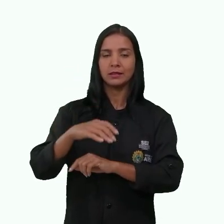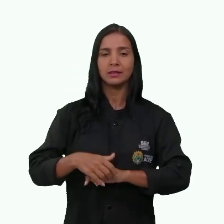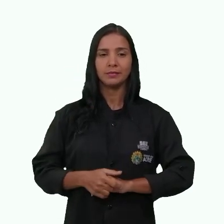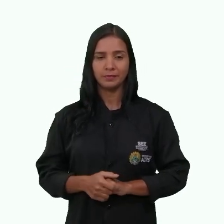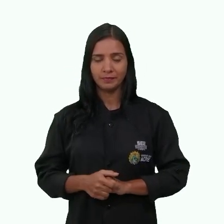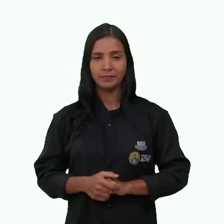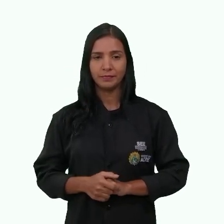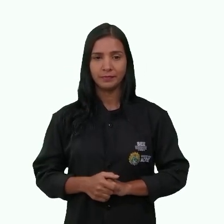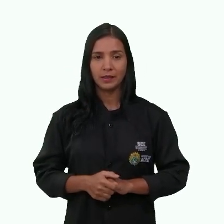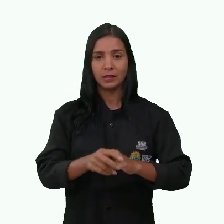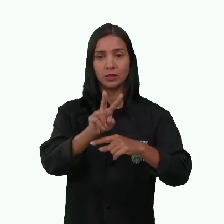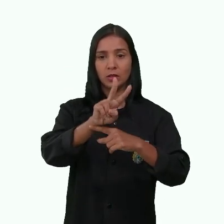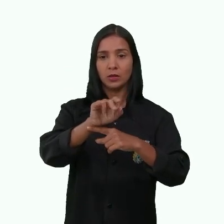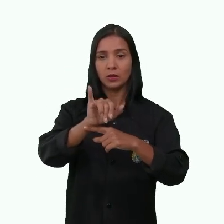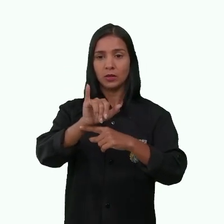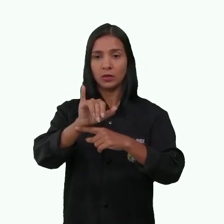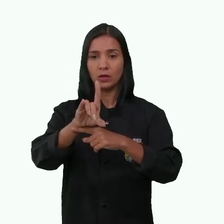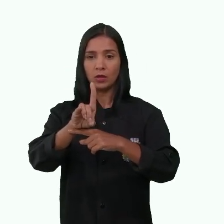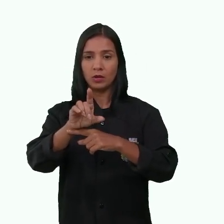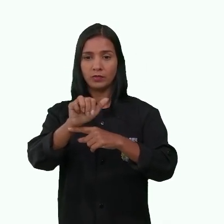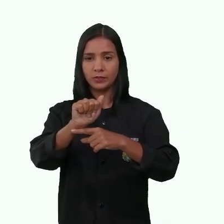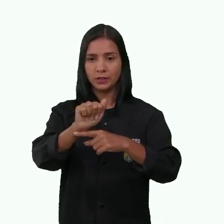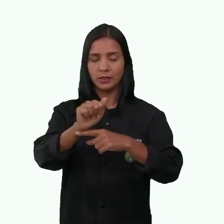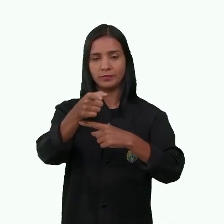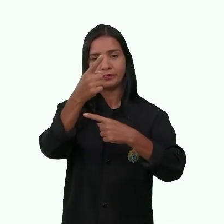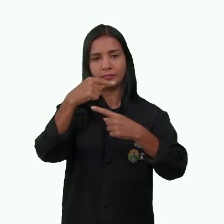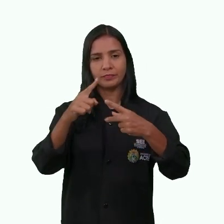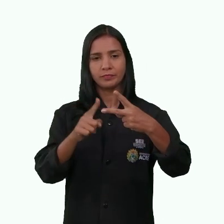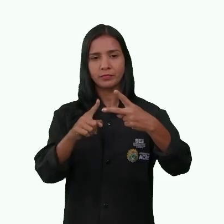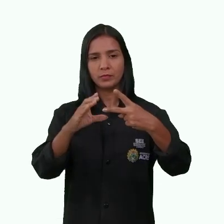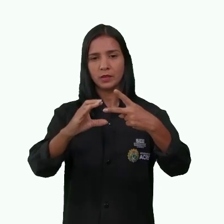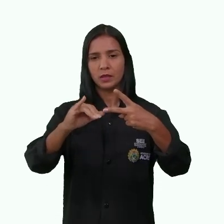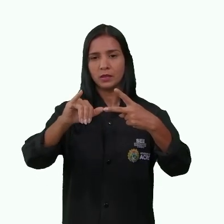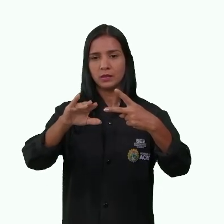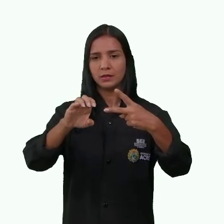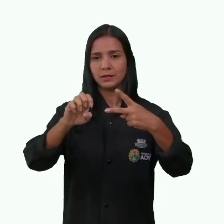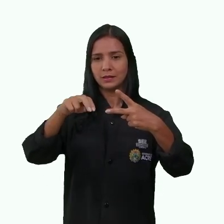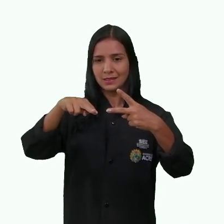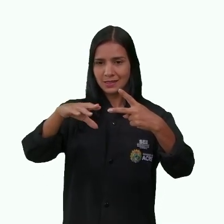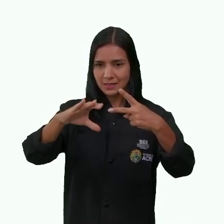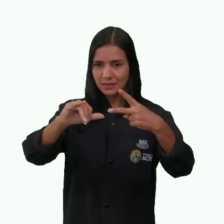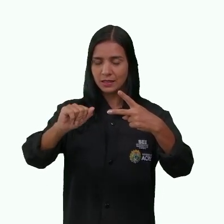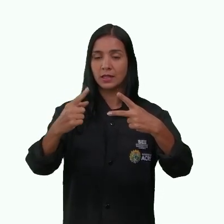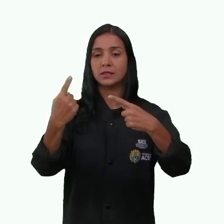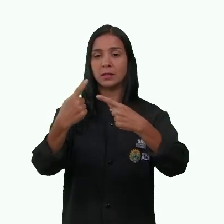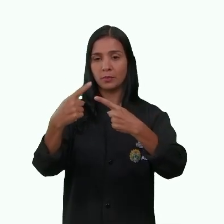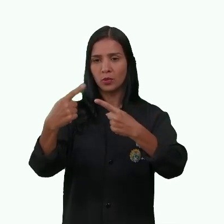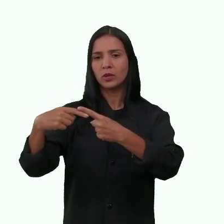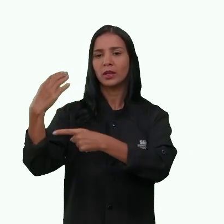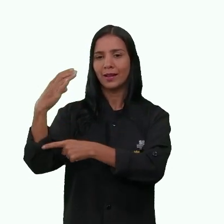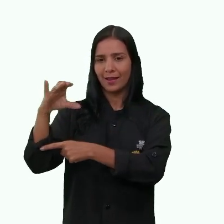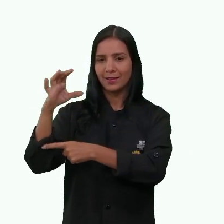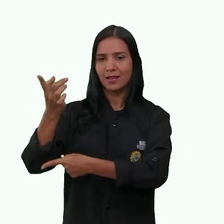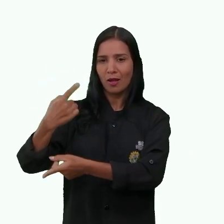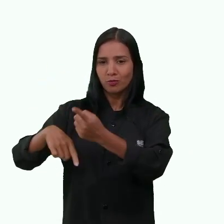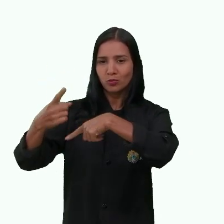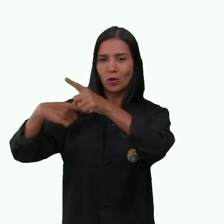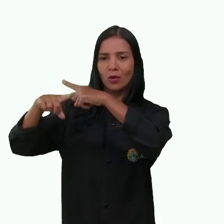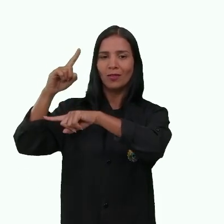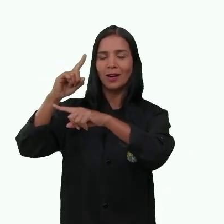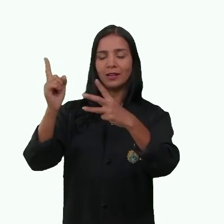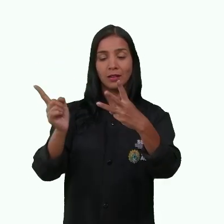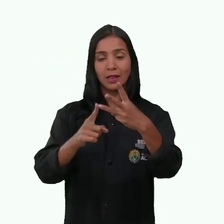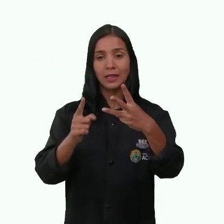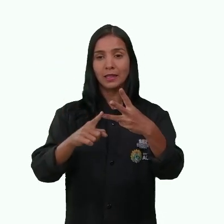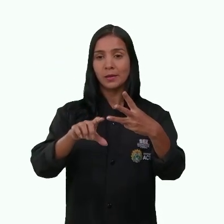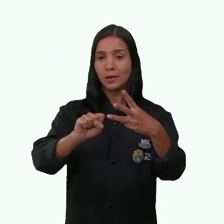queira, quer não, nós não podemos desconsiderar os avanços científicos, e a questão da